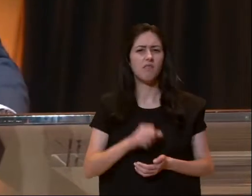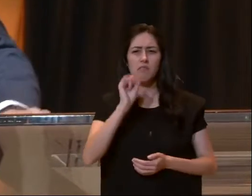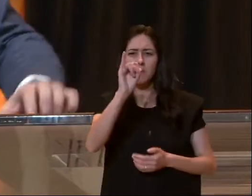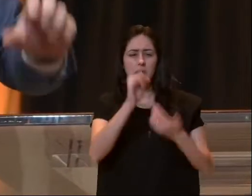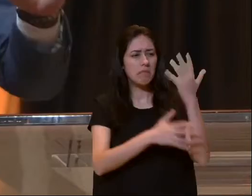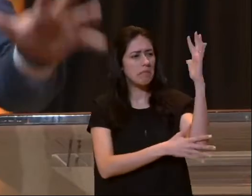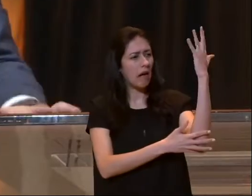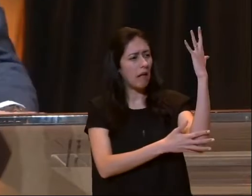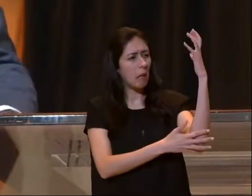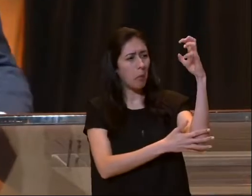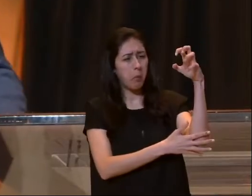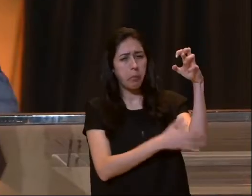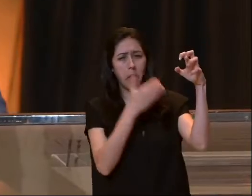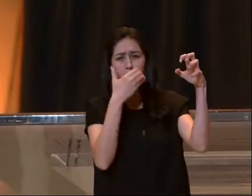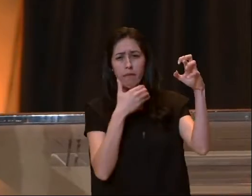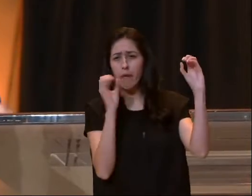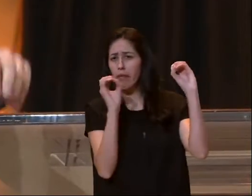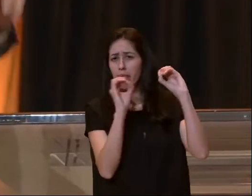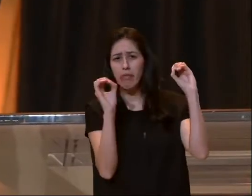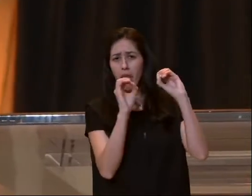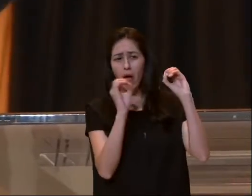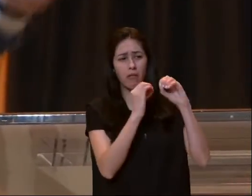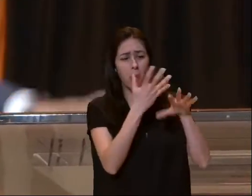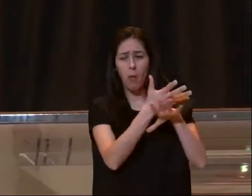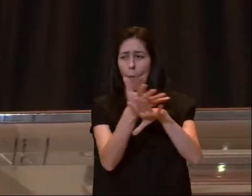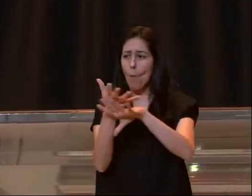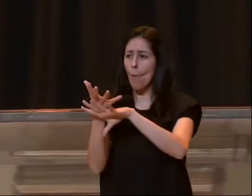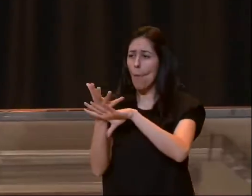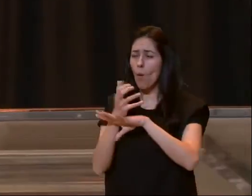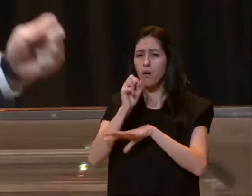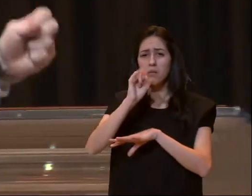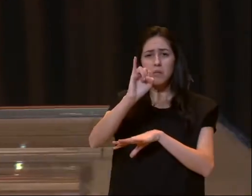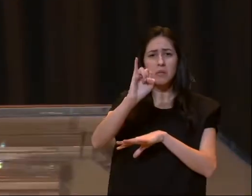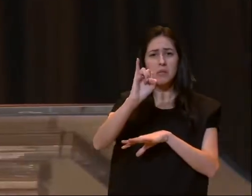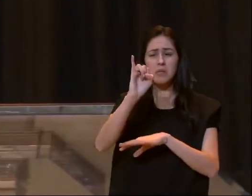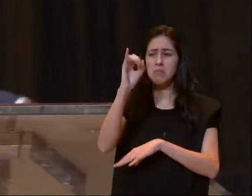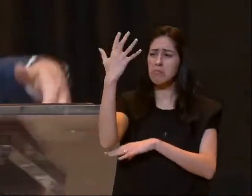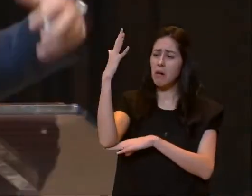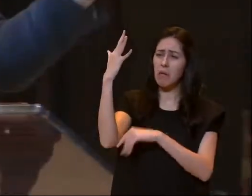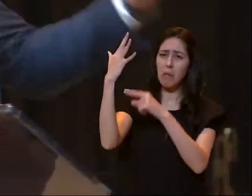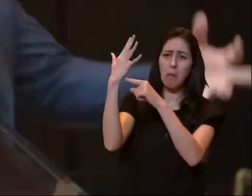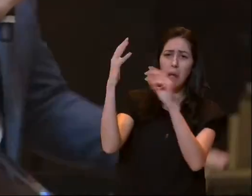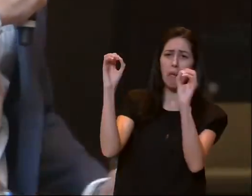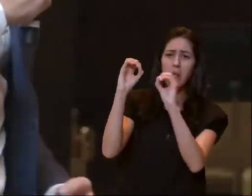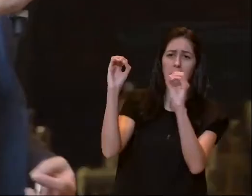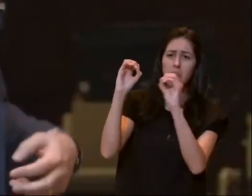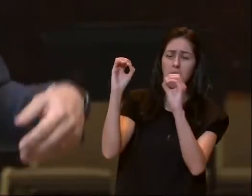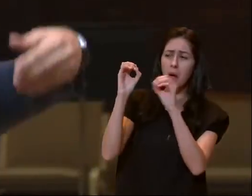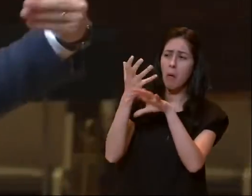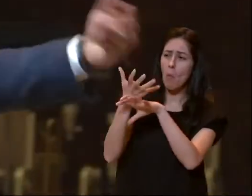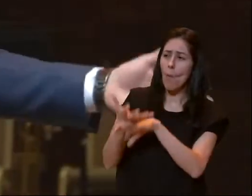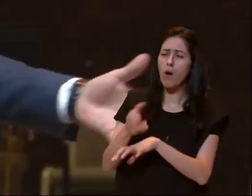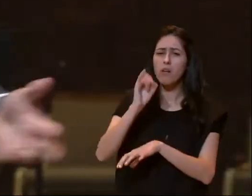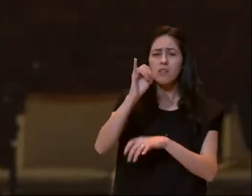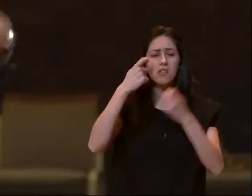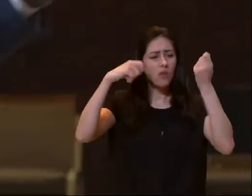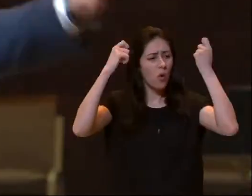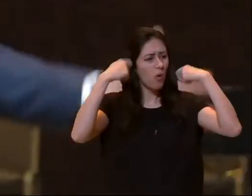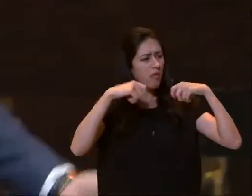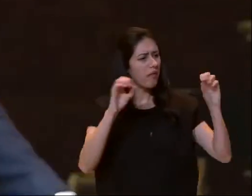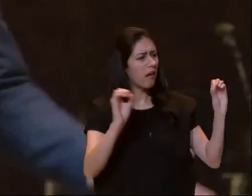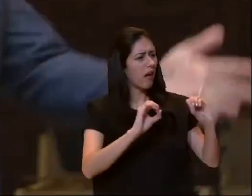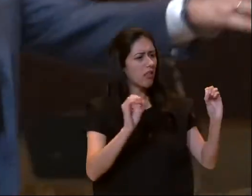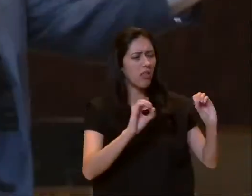não floresça, ainda que não haja fruto na videira, ainda que o produto dela minta, ainda que não hajam ovelhas no aprisco, gado